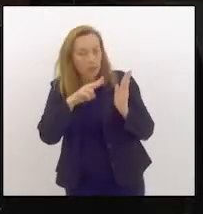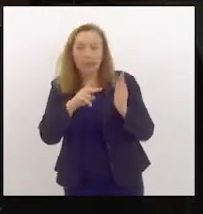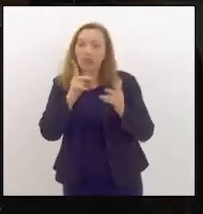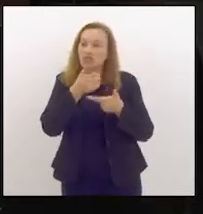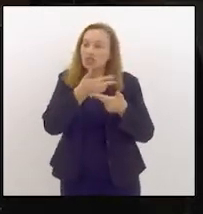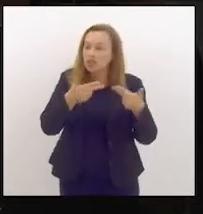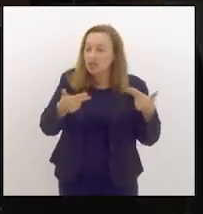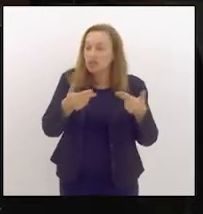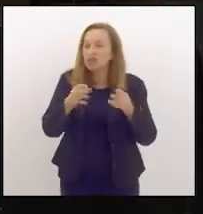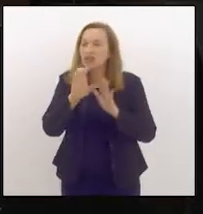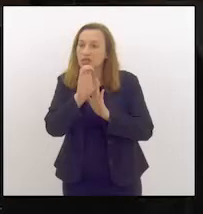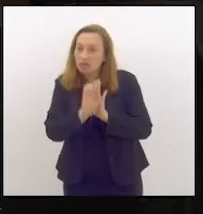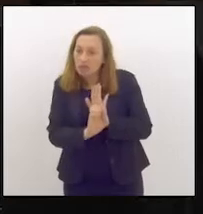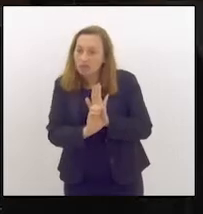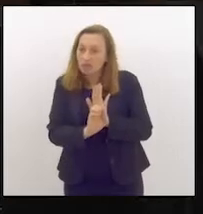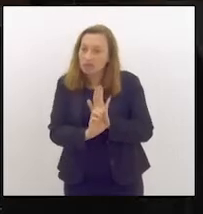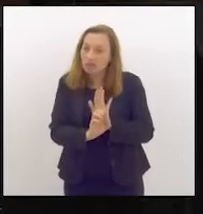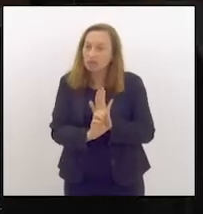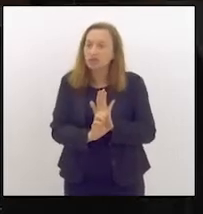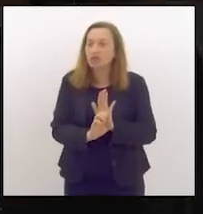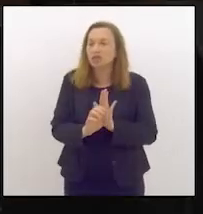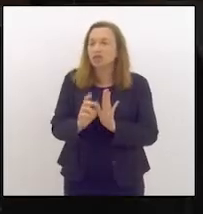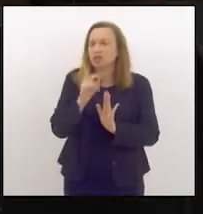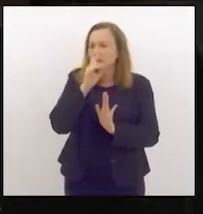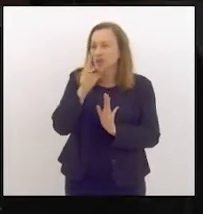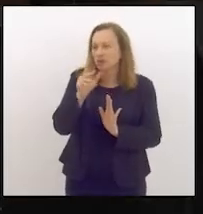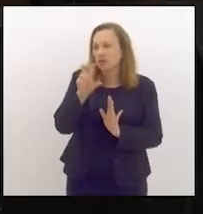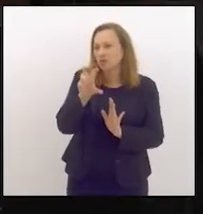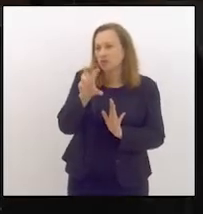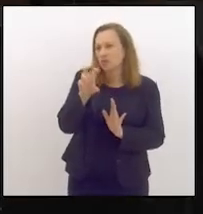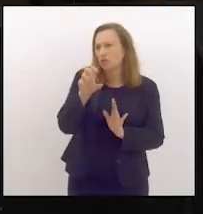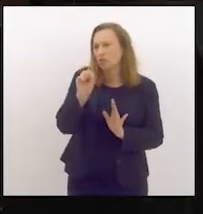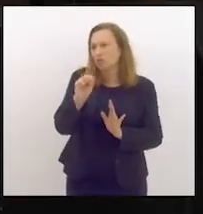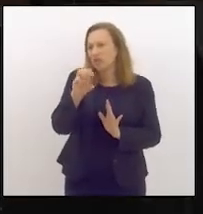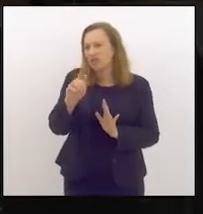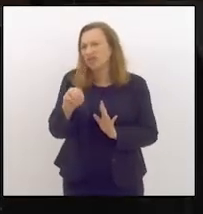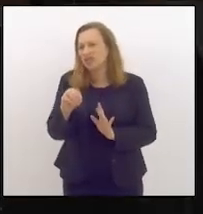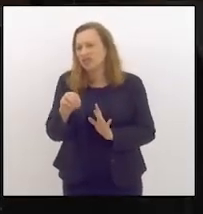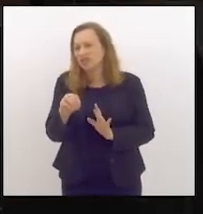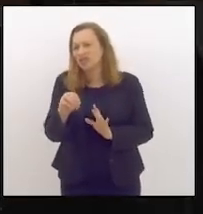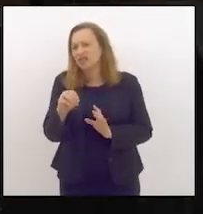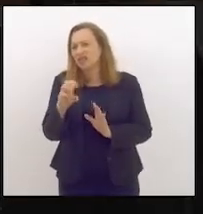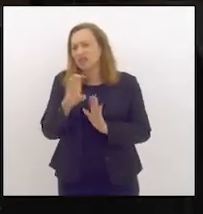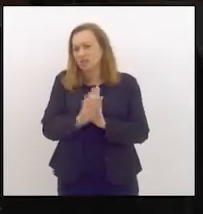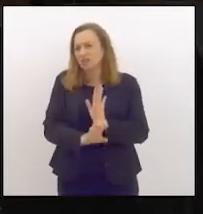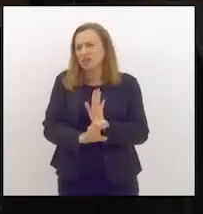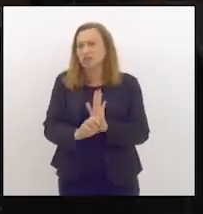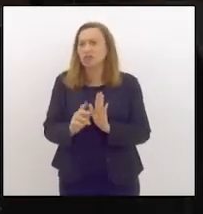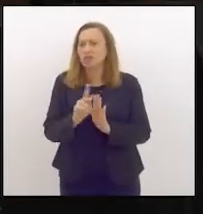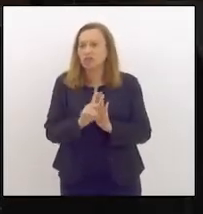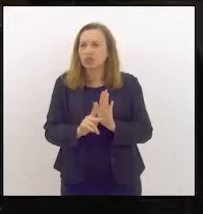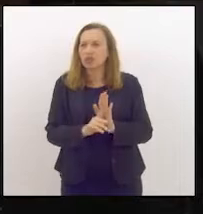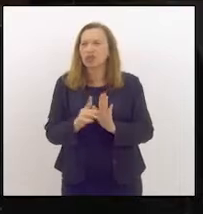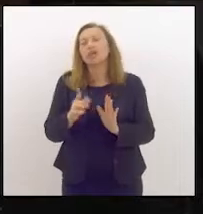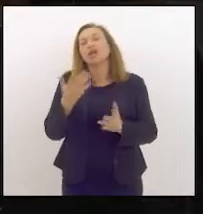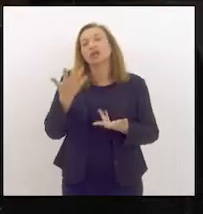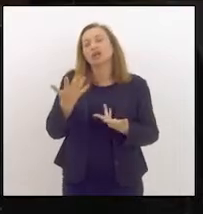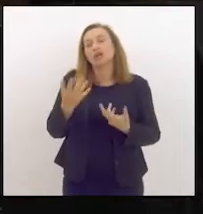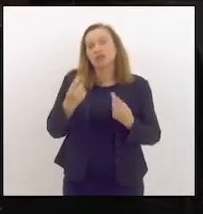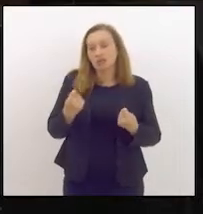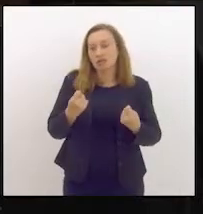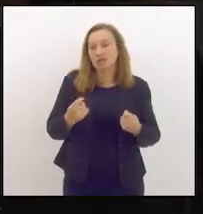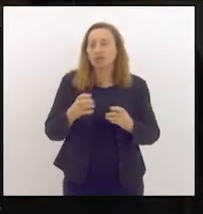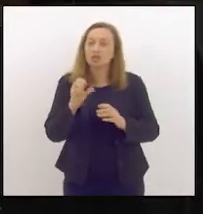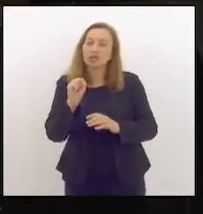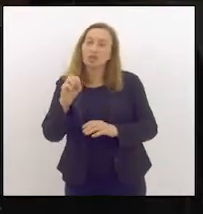há diversas emendas parece que no âmbito desse 80 emendas a esse projeto Eu espero que seja 80